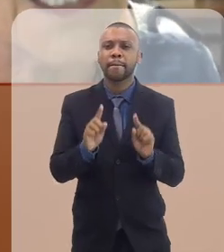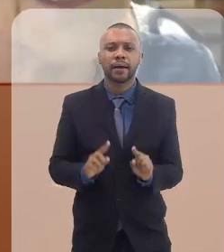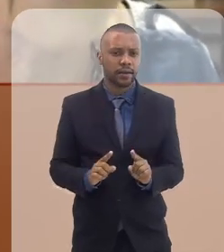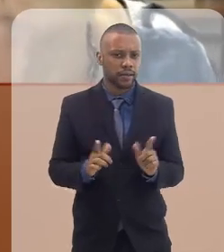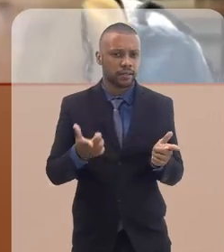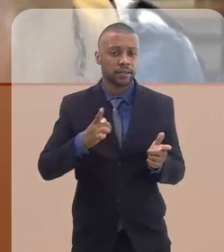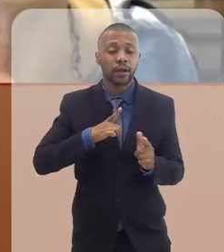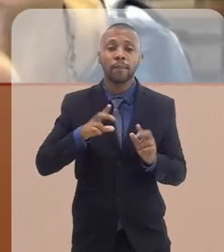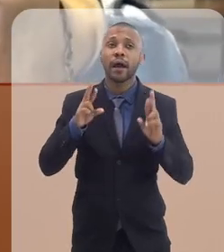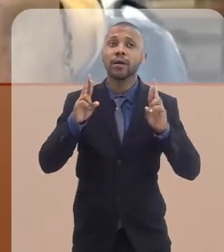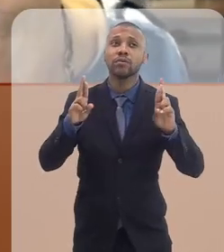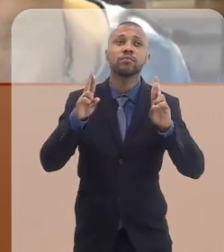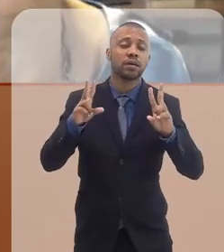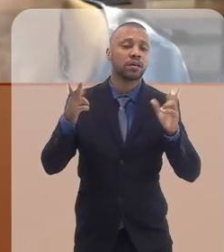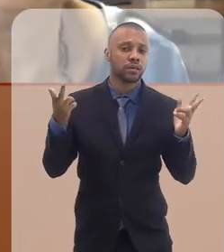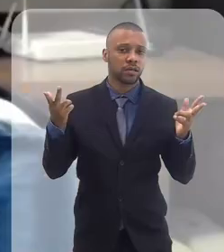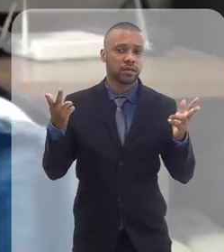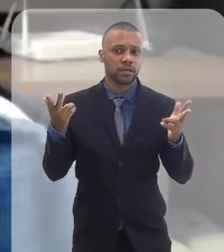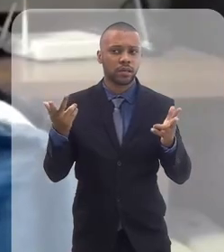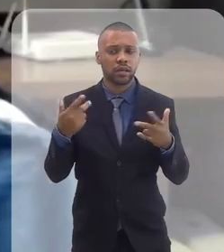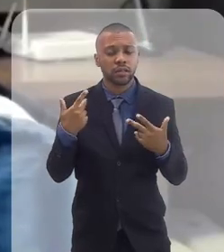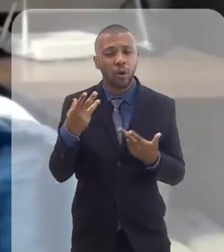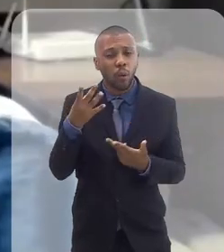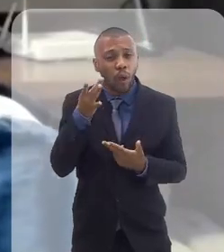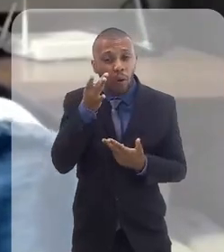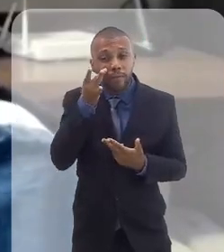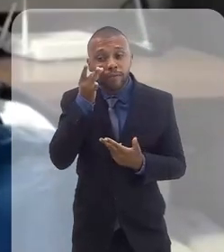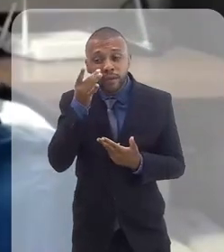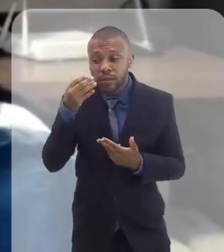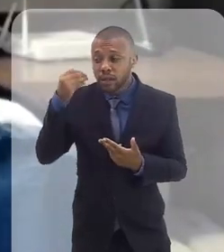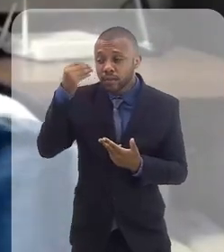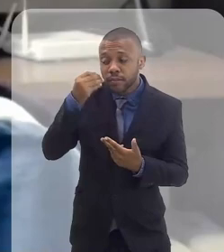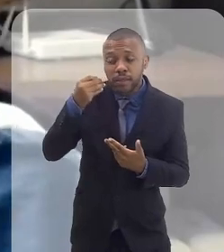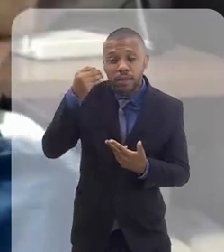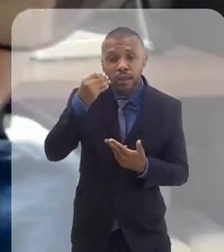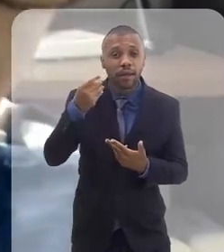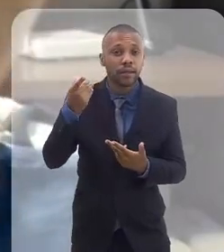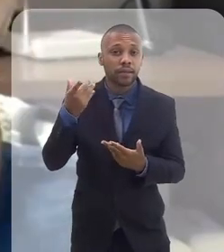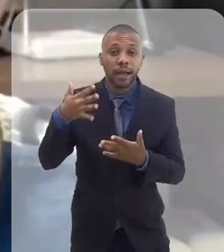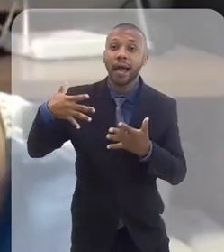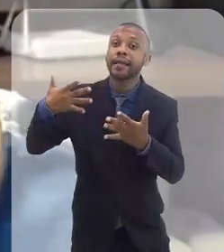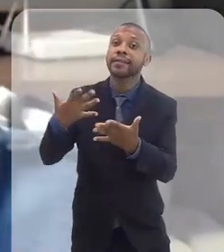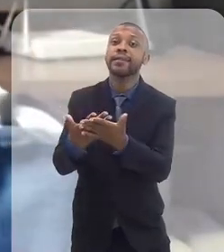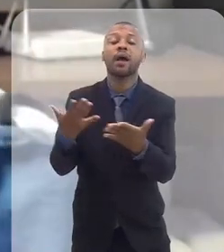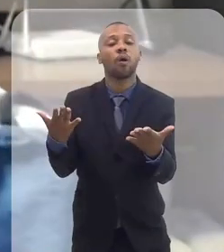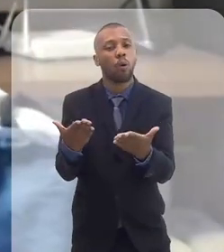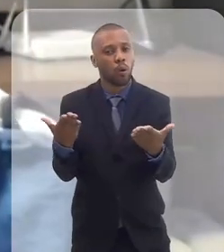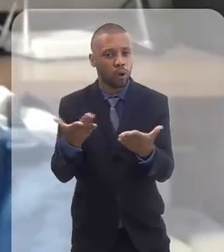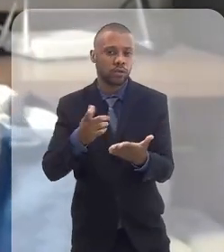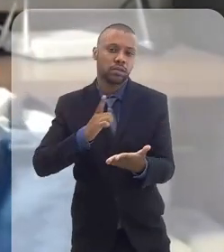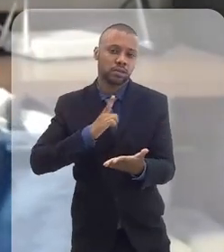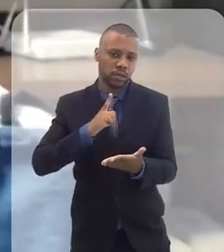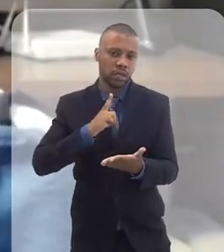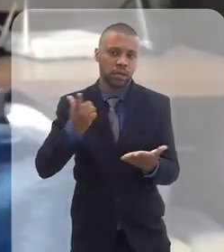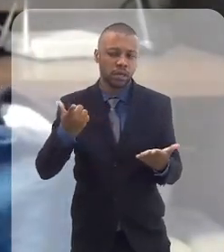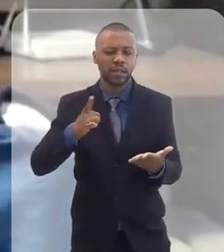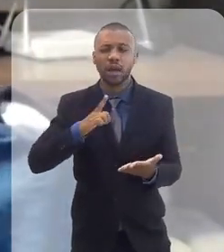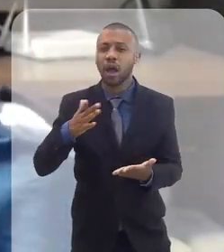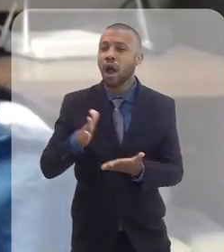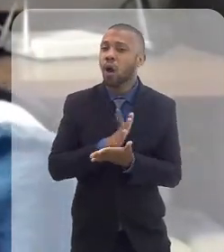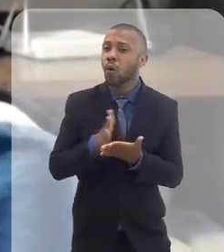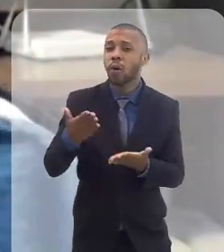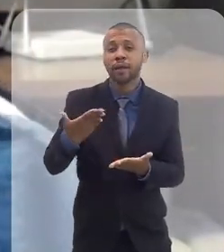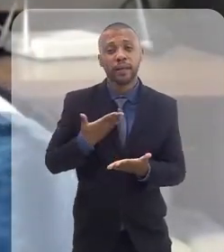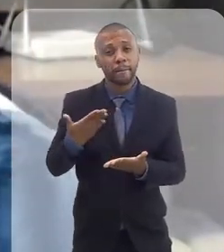com uma esperança. Então, eu vi isso. Vi de perto e vivo isso até hoje,